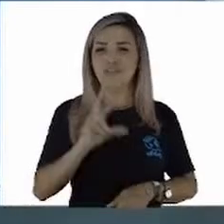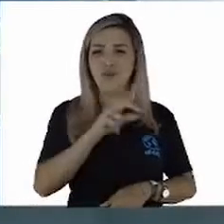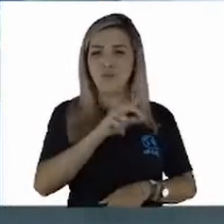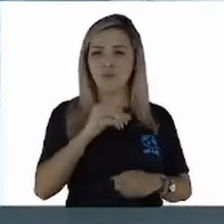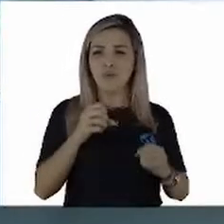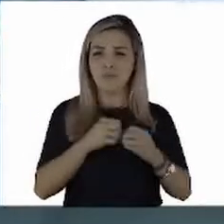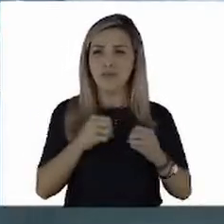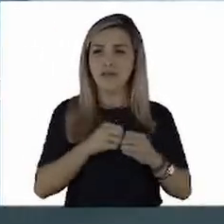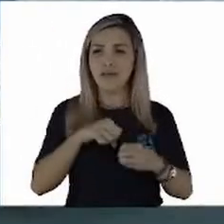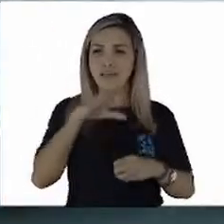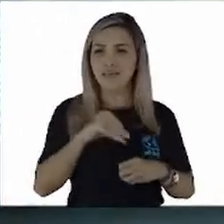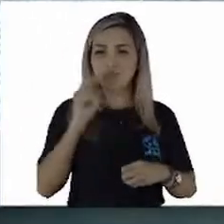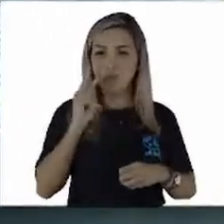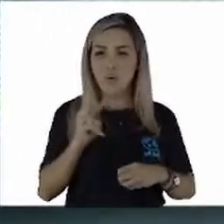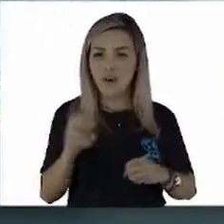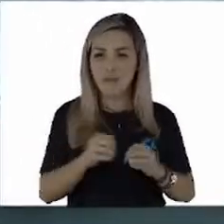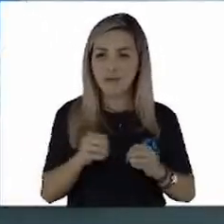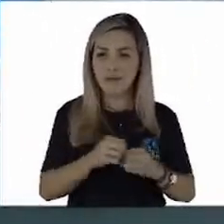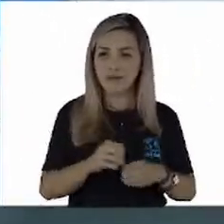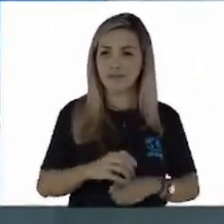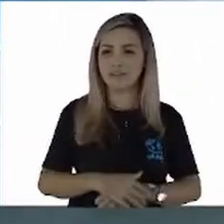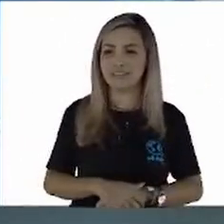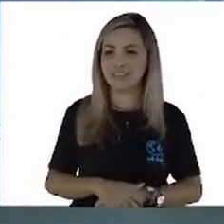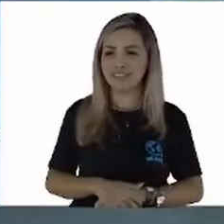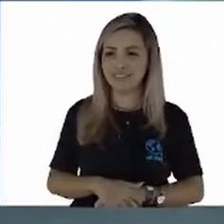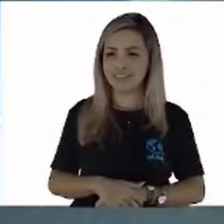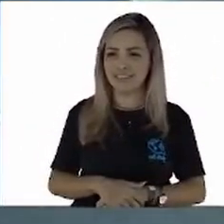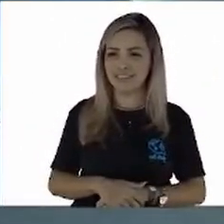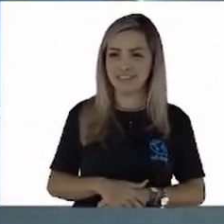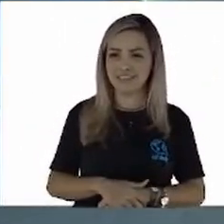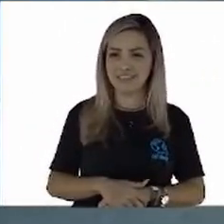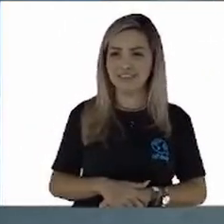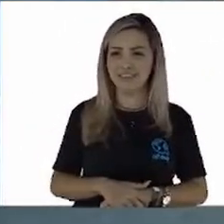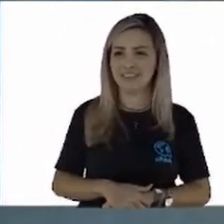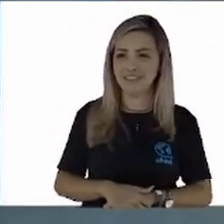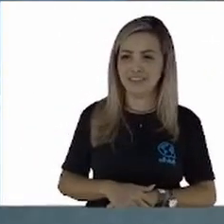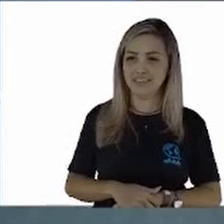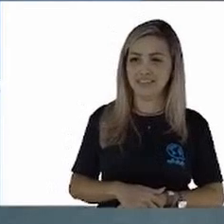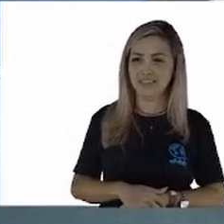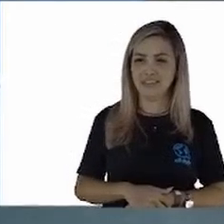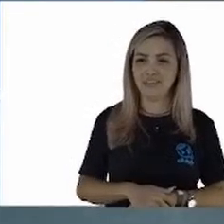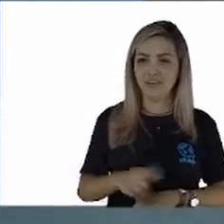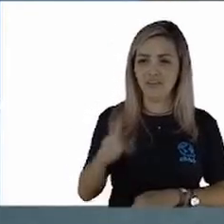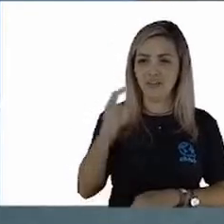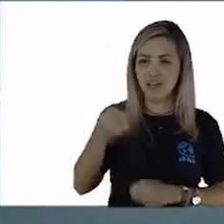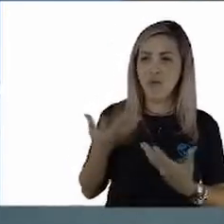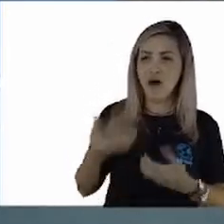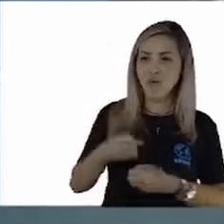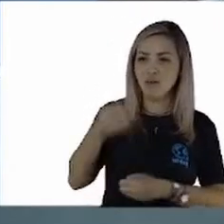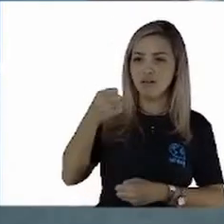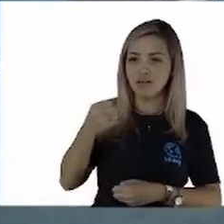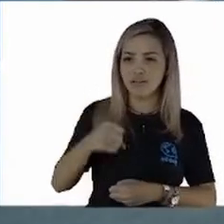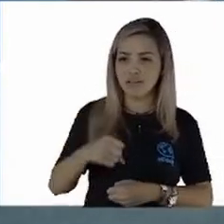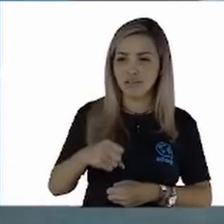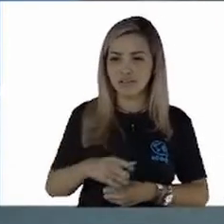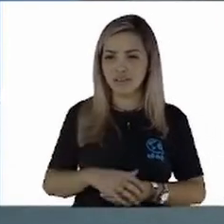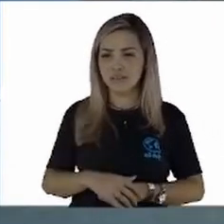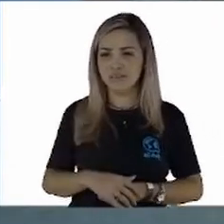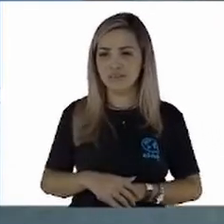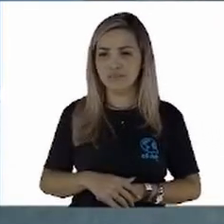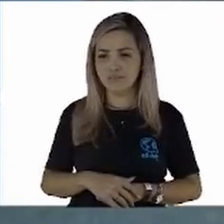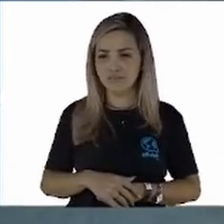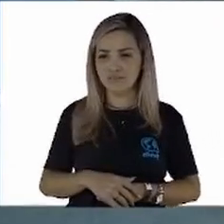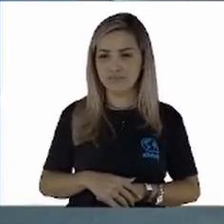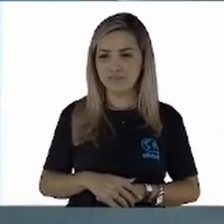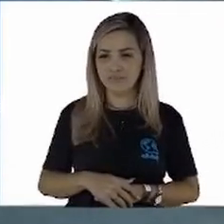achando muito perto, quem muito olha nada a ver. Isso, fica aí. Olha aqui, Vitor Hugo. Um, dois, três, você diz que tá em cima ou embaixo, tá bom? Deixa eu fazer uma bolinha maior. Pera